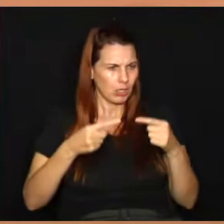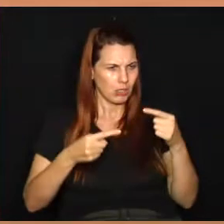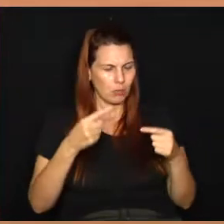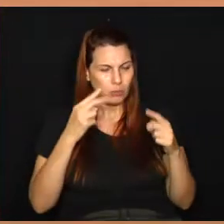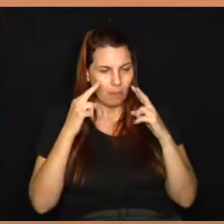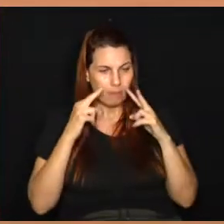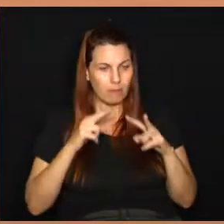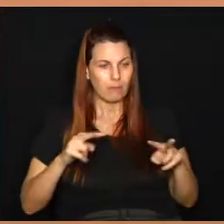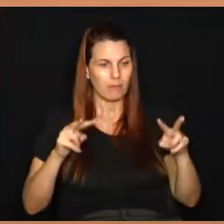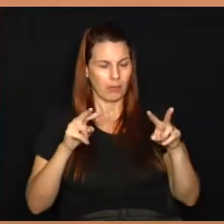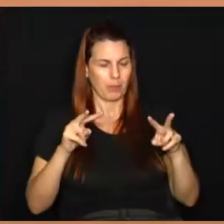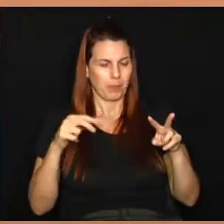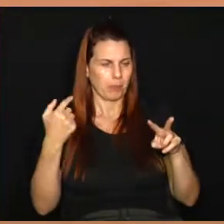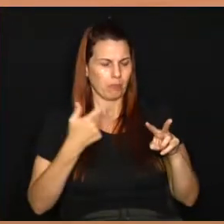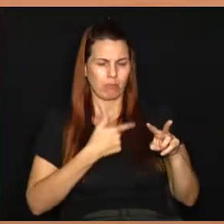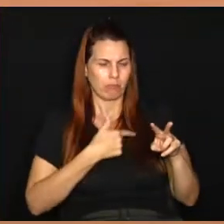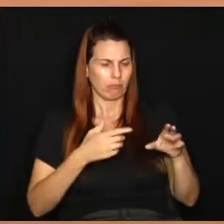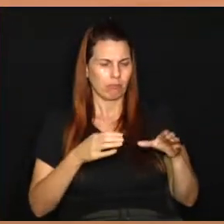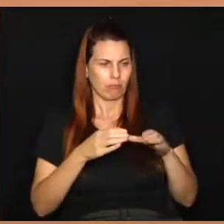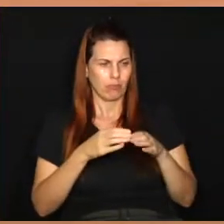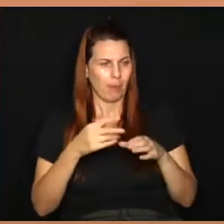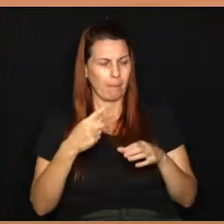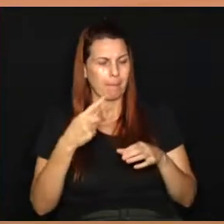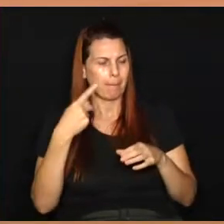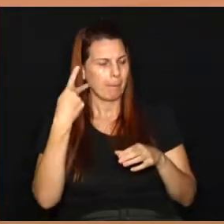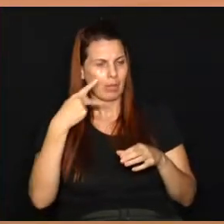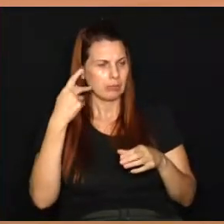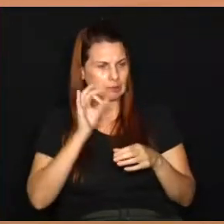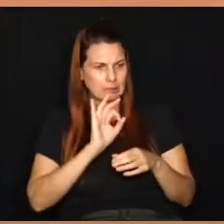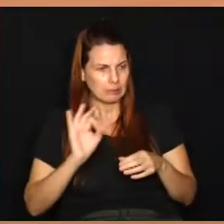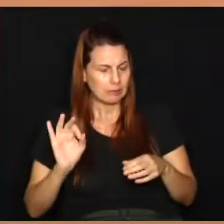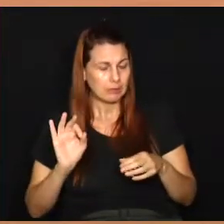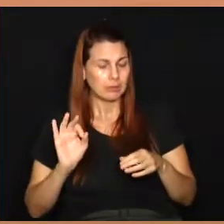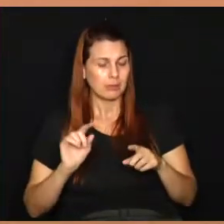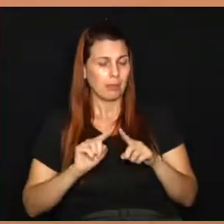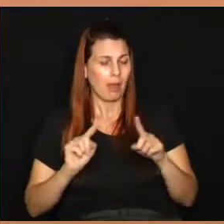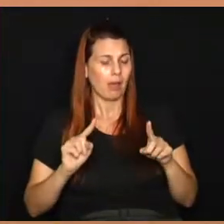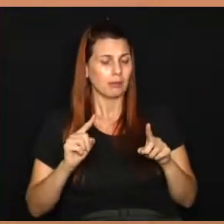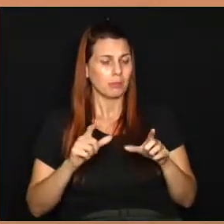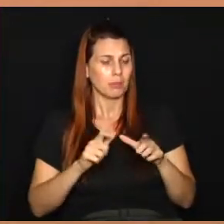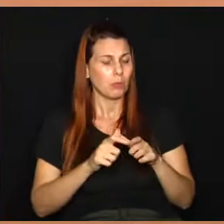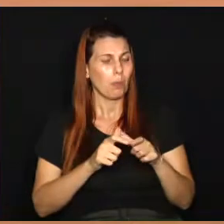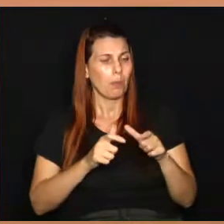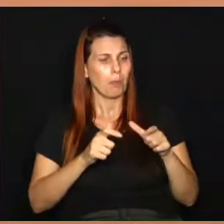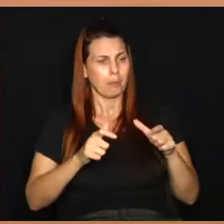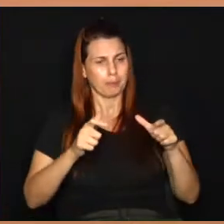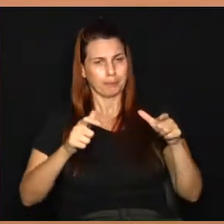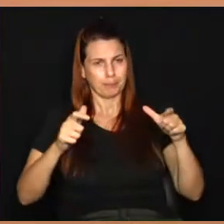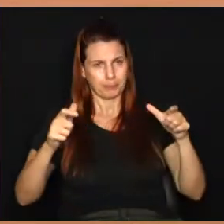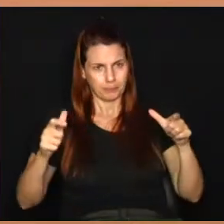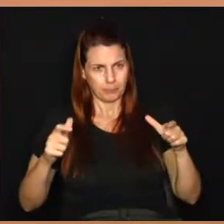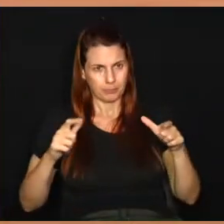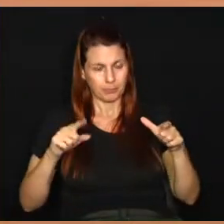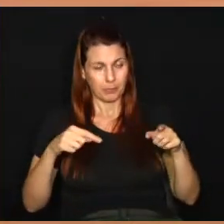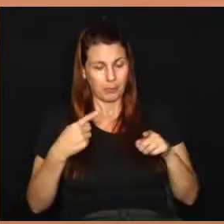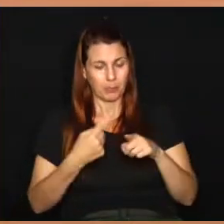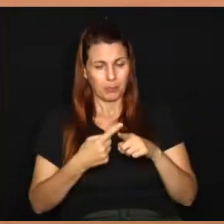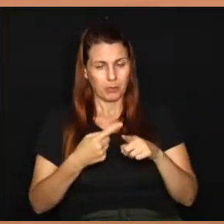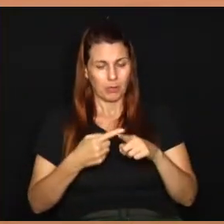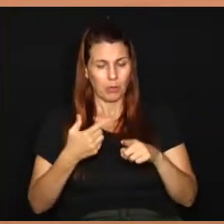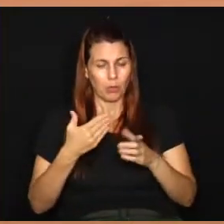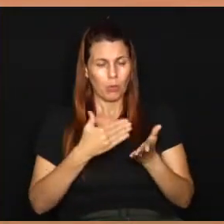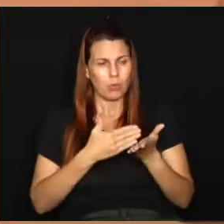movimento suprapartidário, mas começou a ganhar um contorno político na medida em que a gente vai ocupando